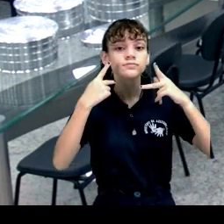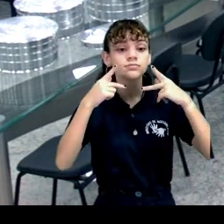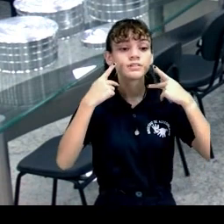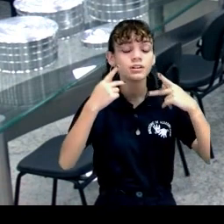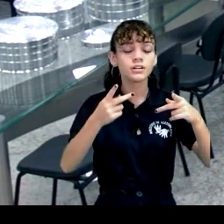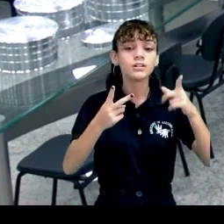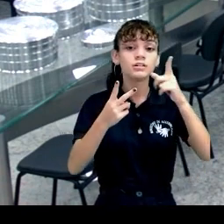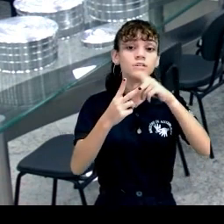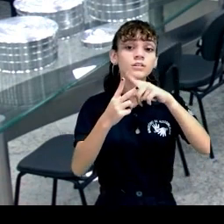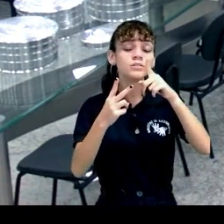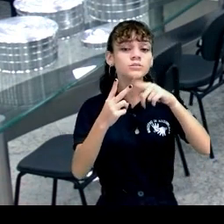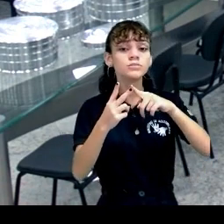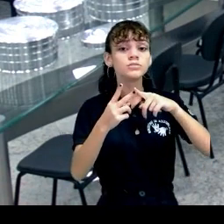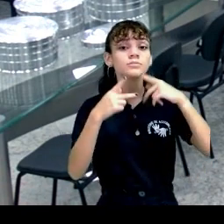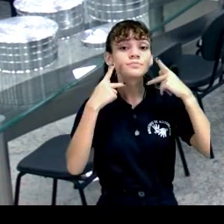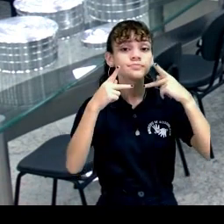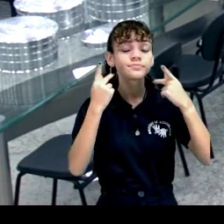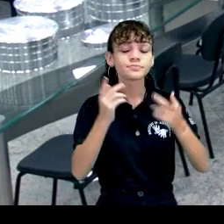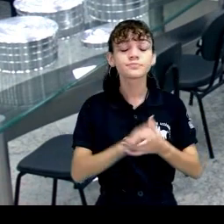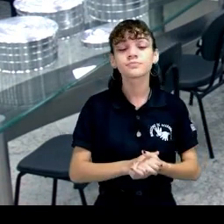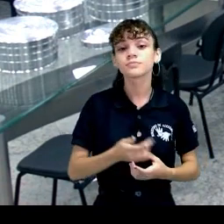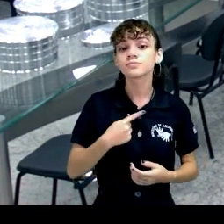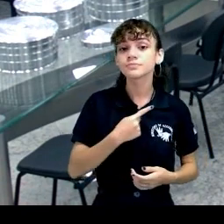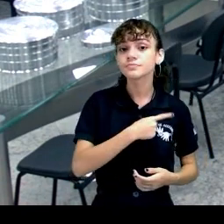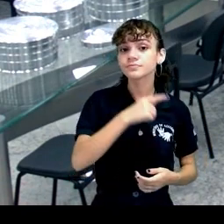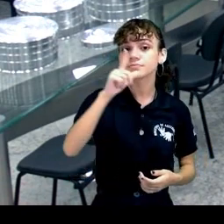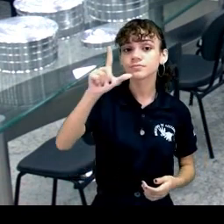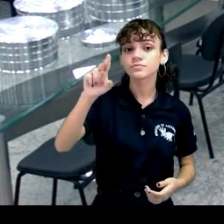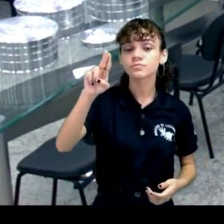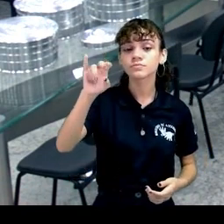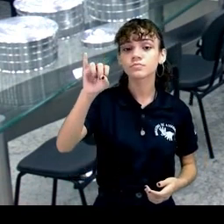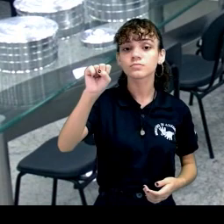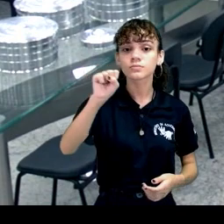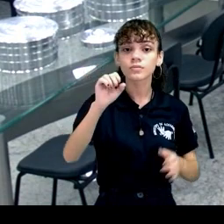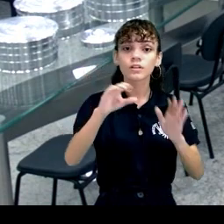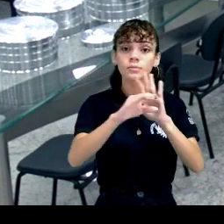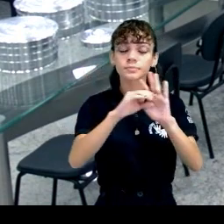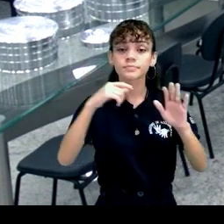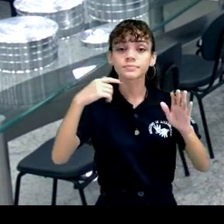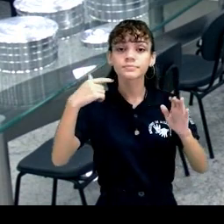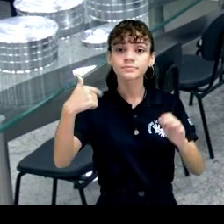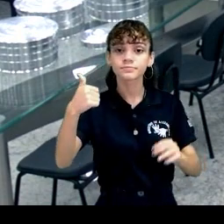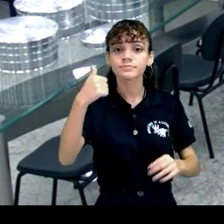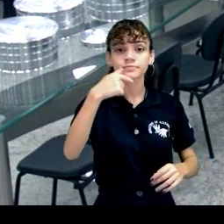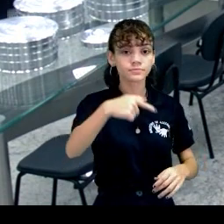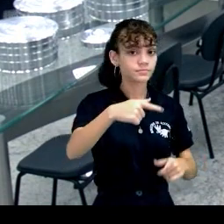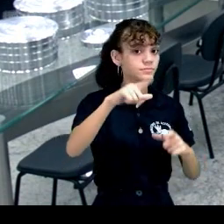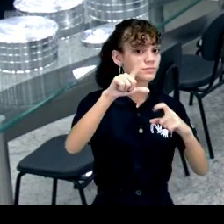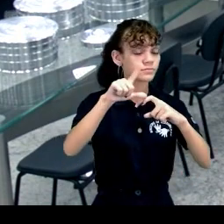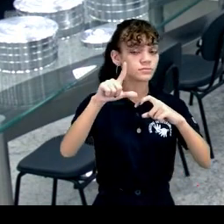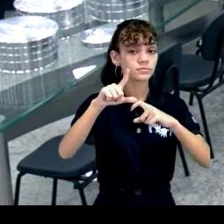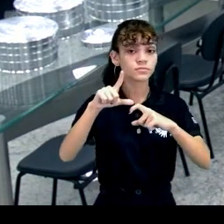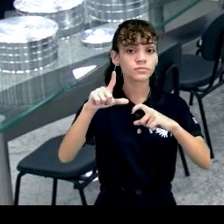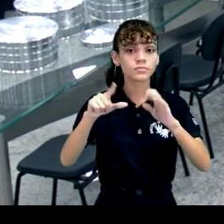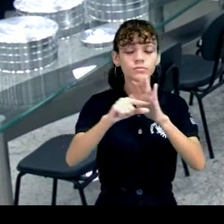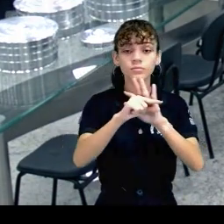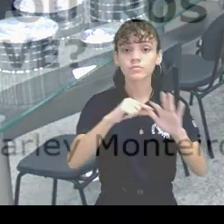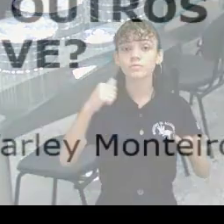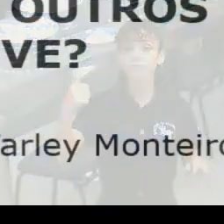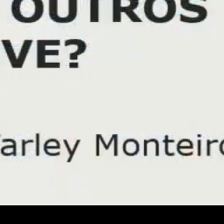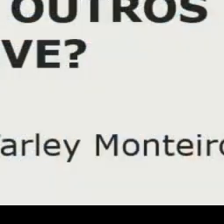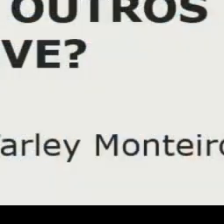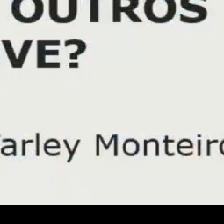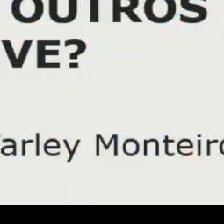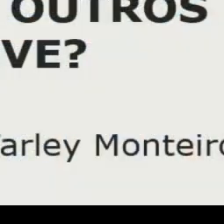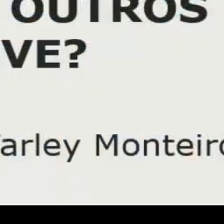Lucas, lendo do verso 11 ao verso 14, e agora eu quero ler com os irmãos o verso 15 até